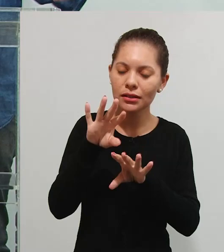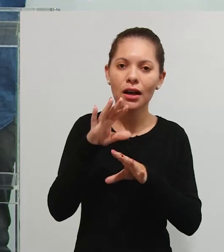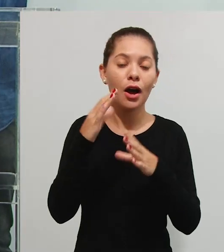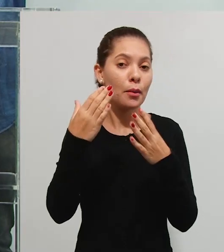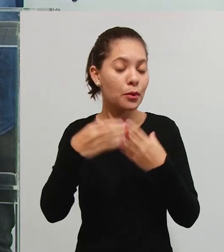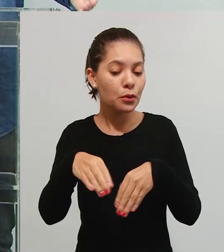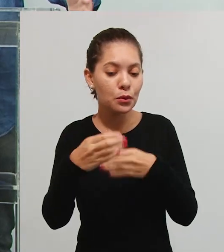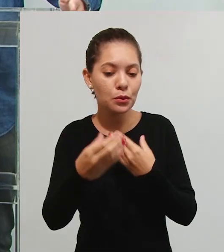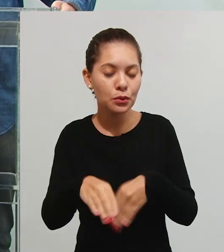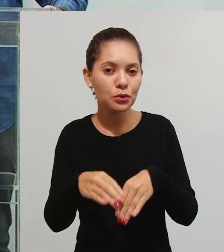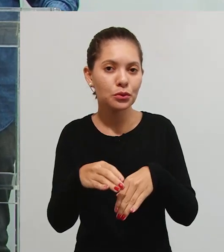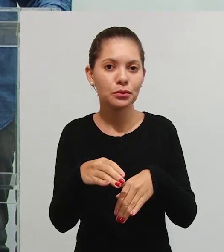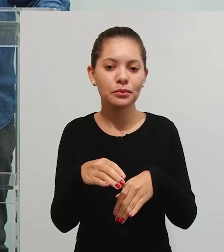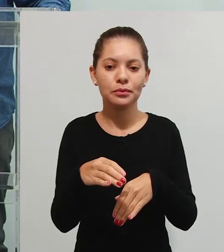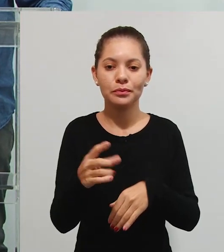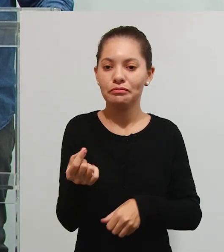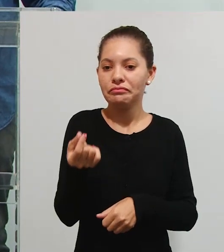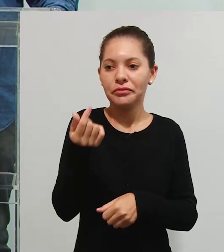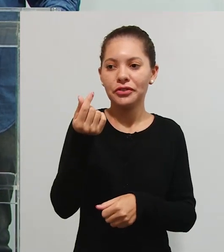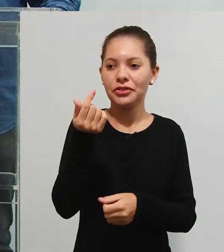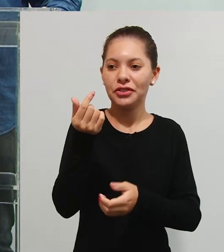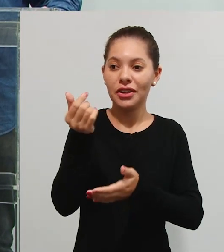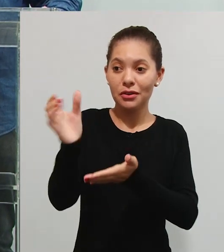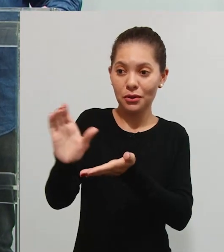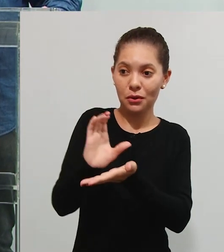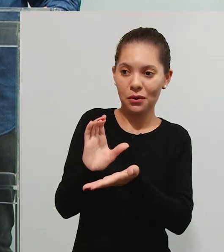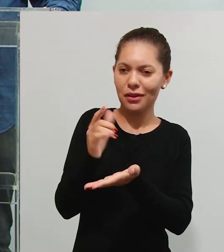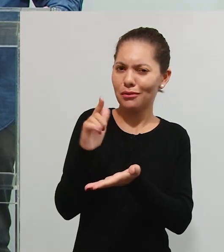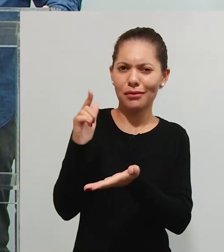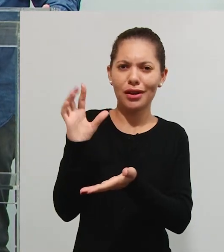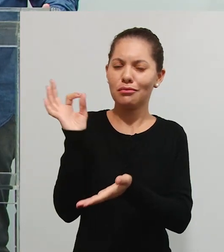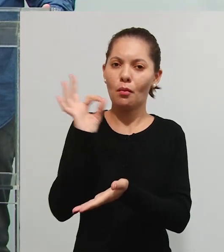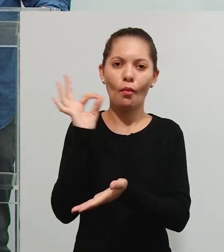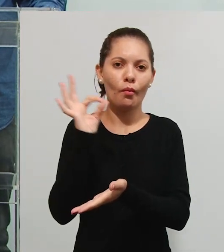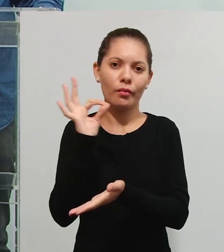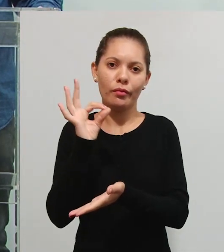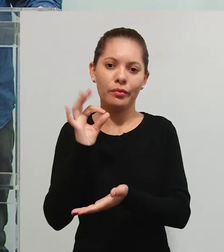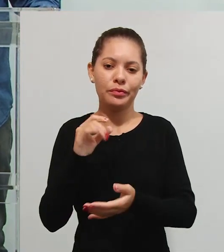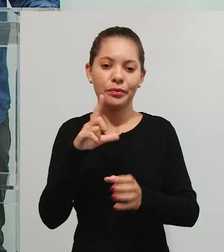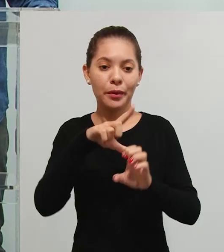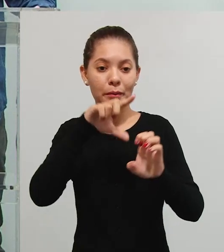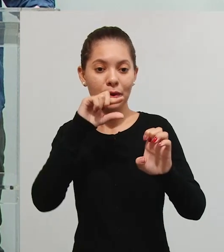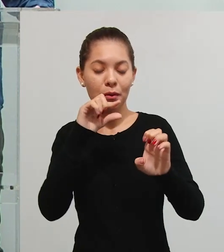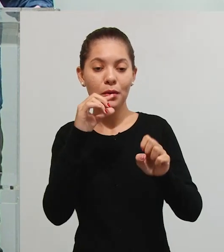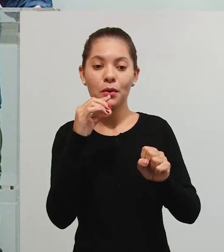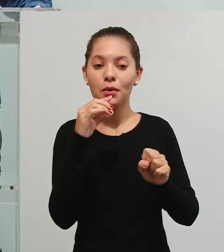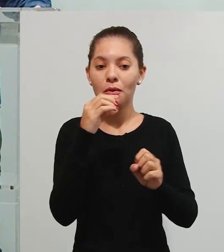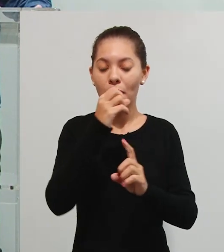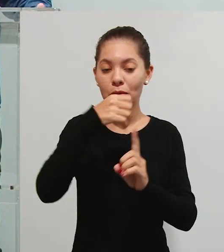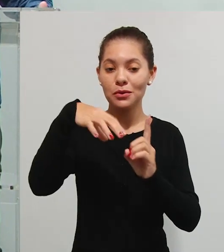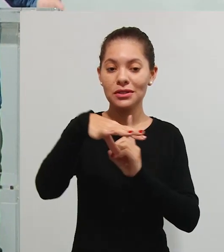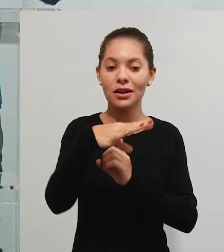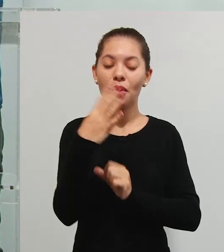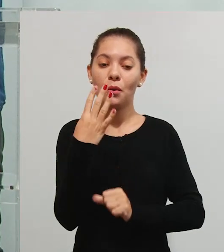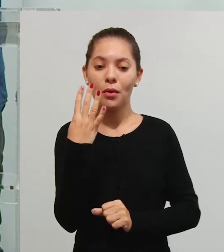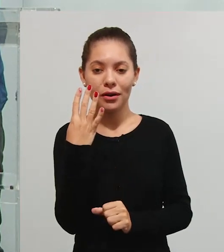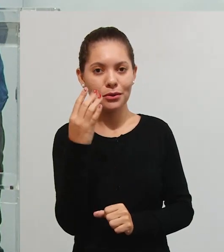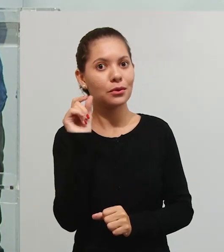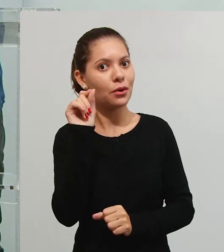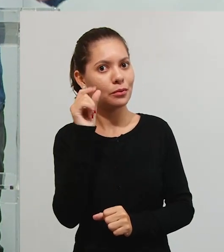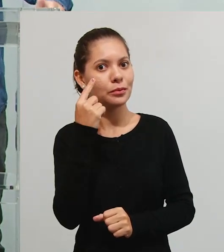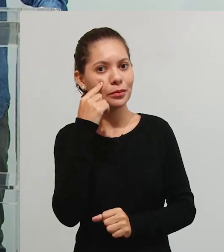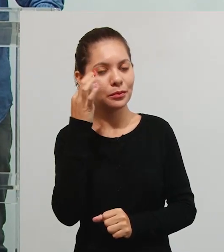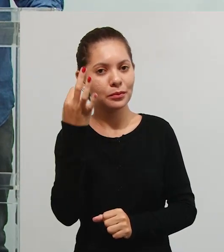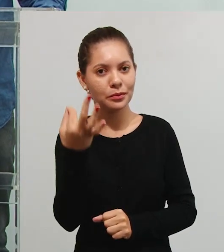a aula, para um concurso público, por exemplo, sem ganhar nada em troca. Nós estamos falando do empreendedor social, tá? Aquele